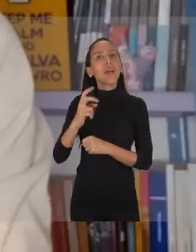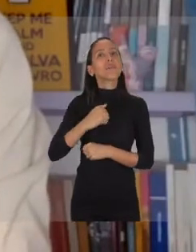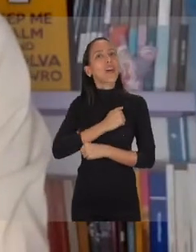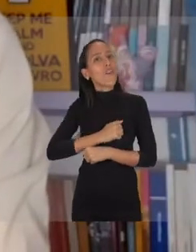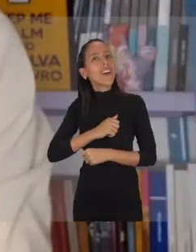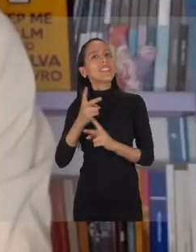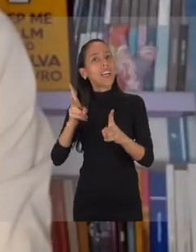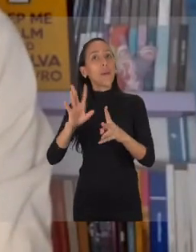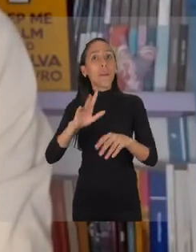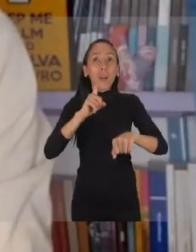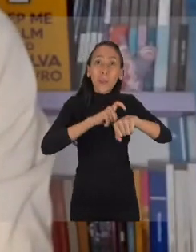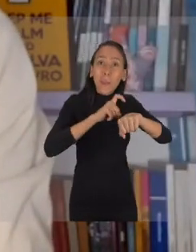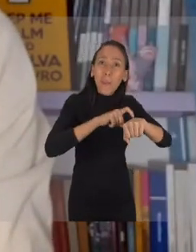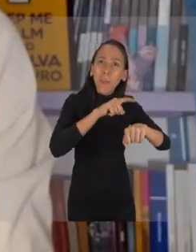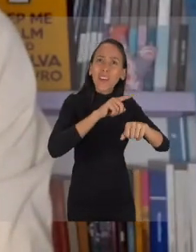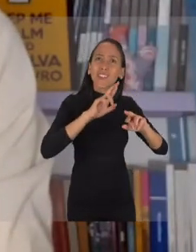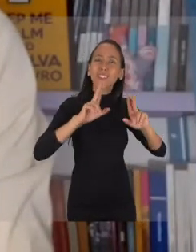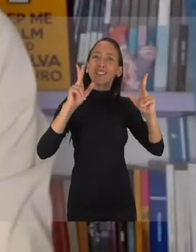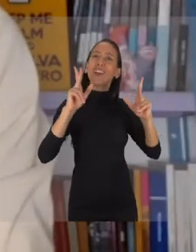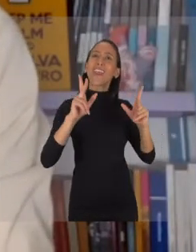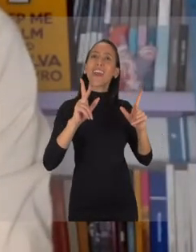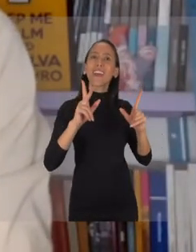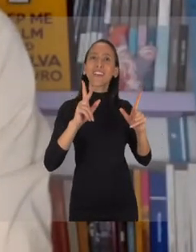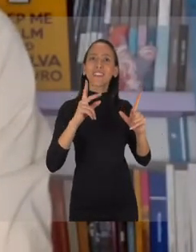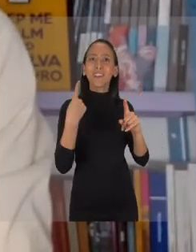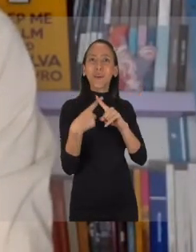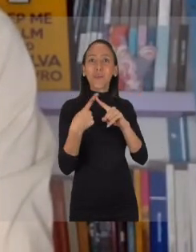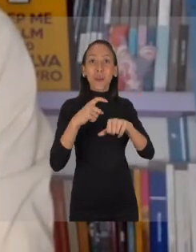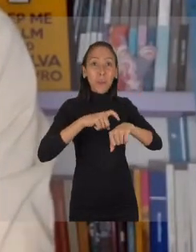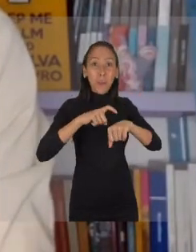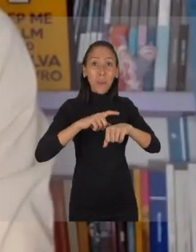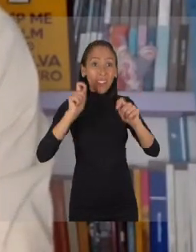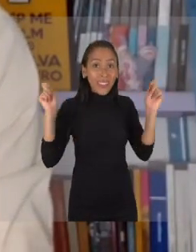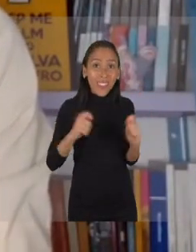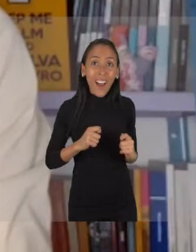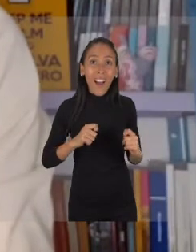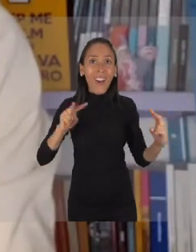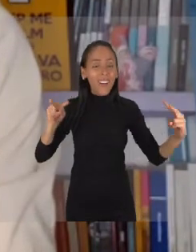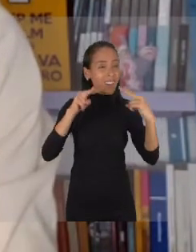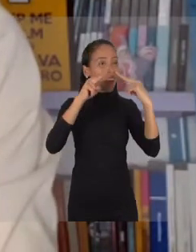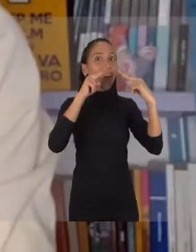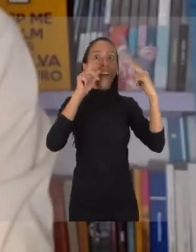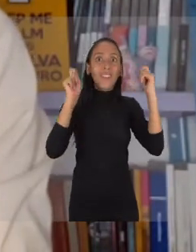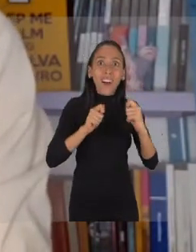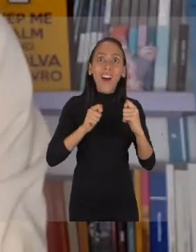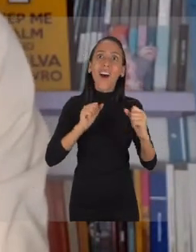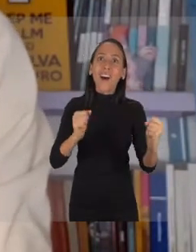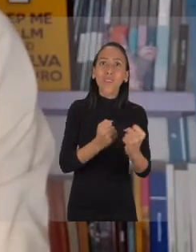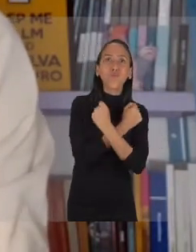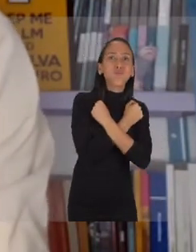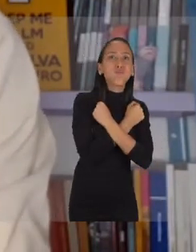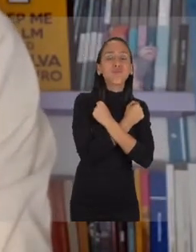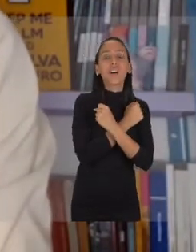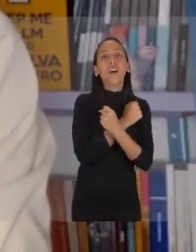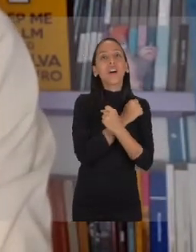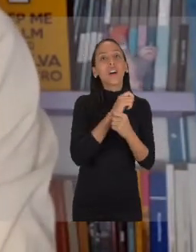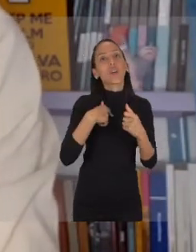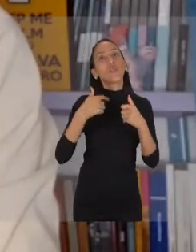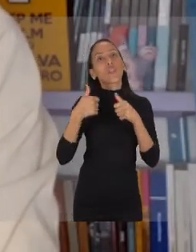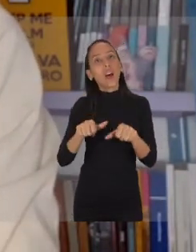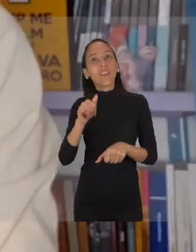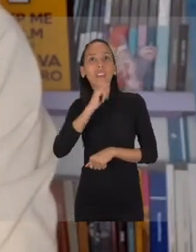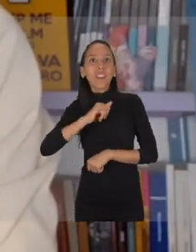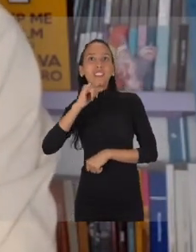E eu me vi meses sem poder fazer isso. E quando surgiu essa oportunidade de fazê-lo, depois de um tempo havia sido